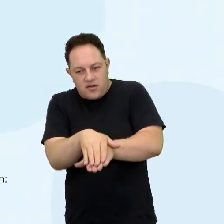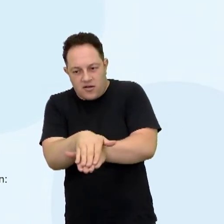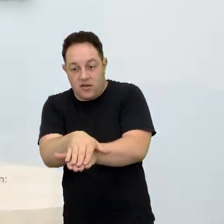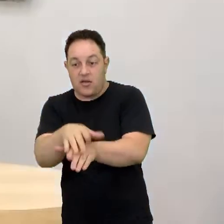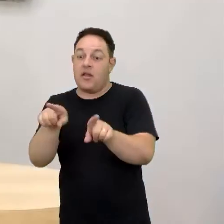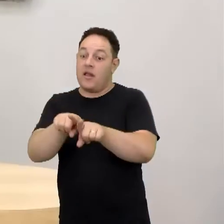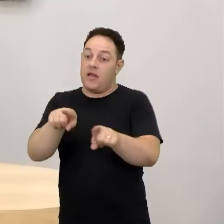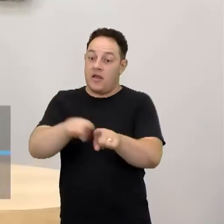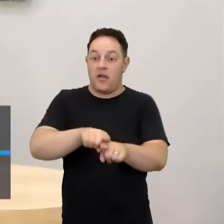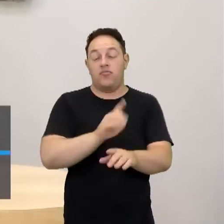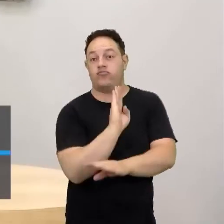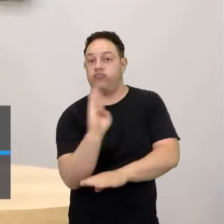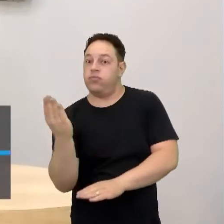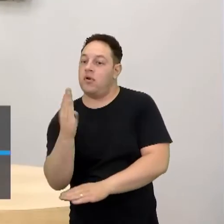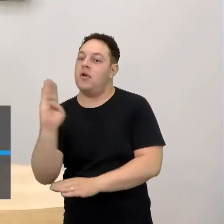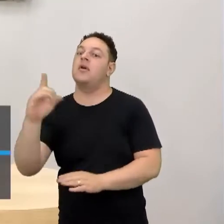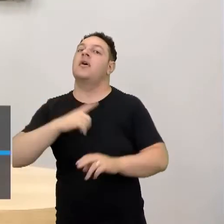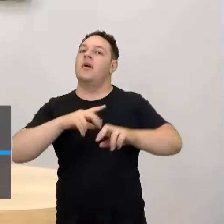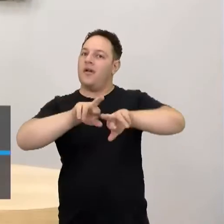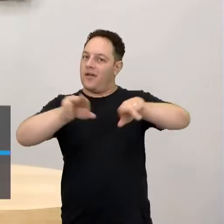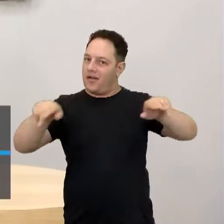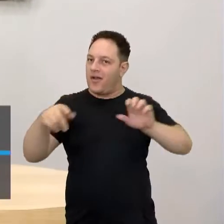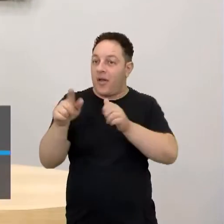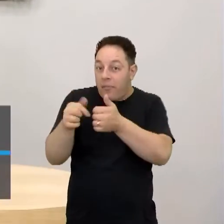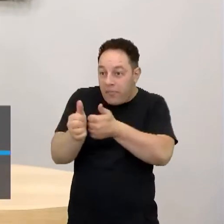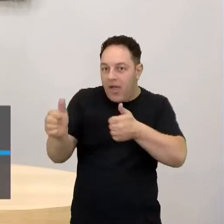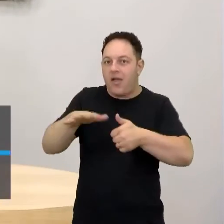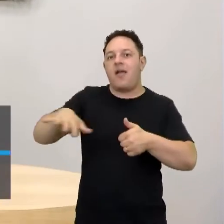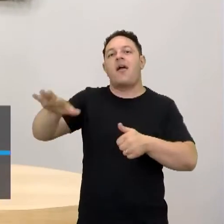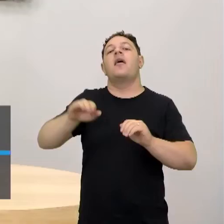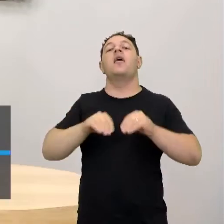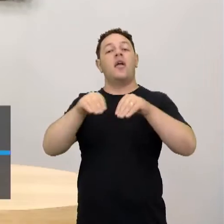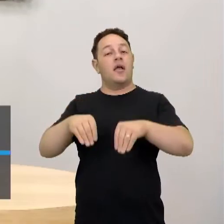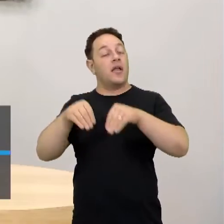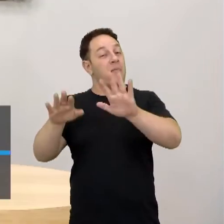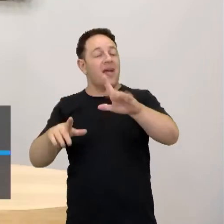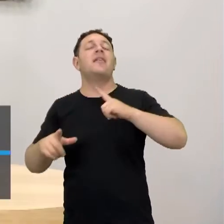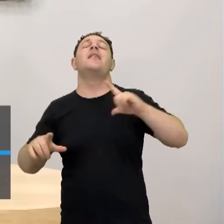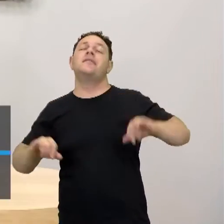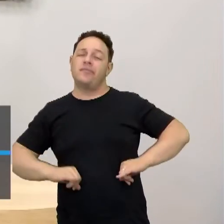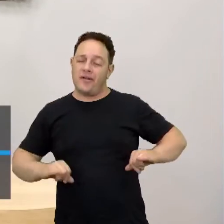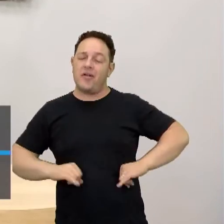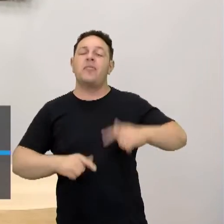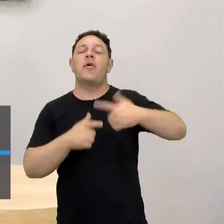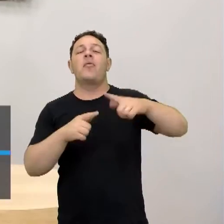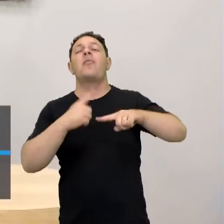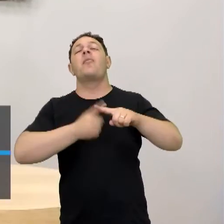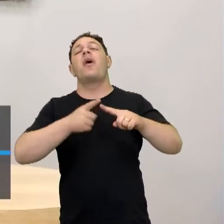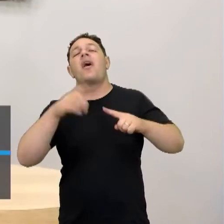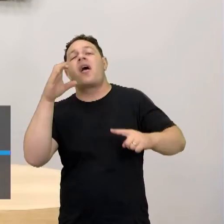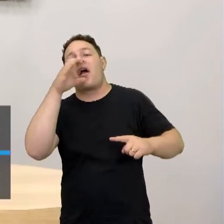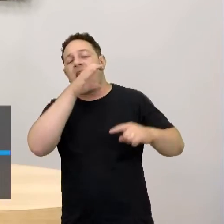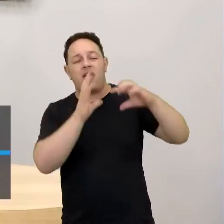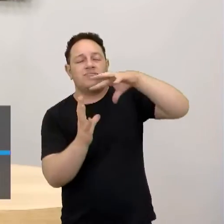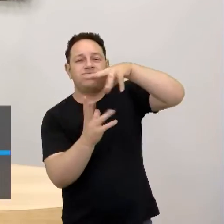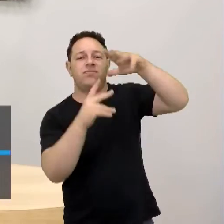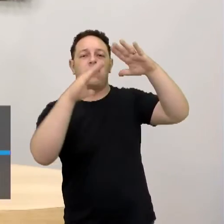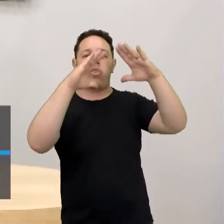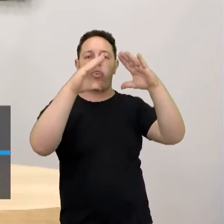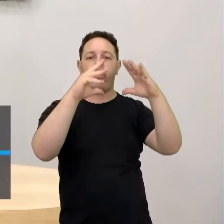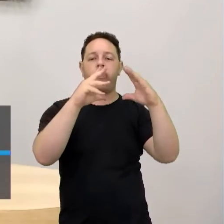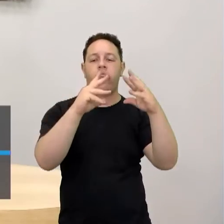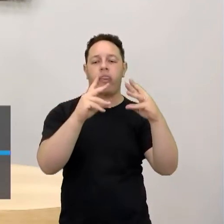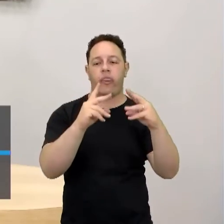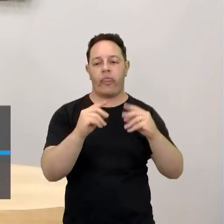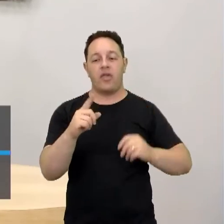para os seres vivos aí próximo à Austrália. E está sofrendo com problemas aí do aquecimento global, como também está